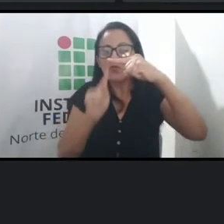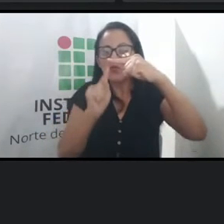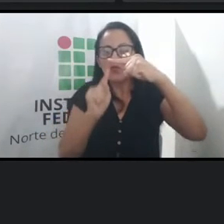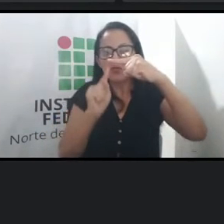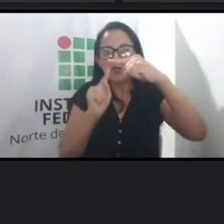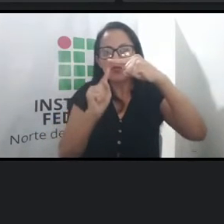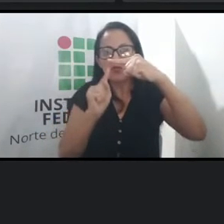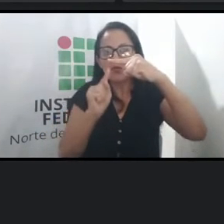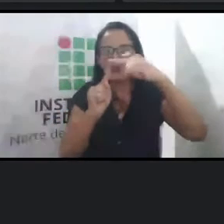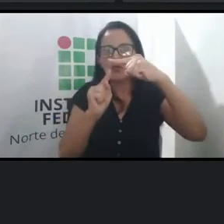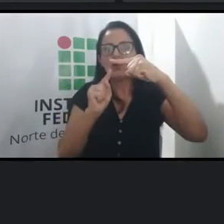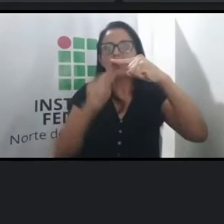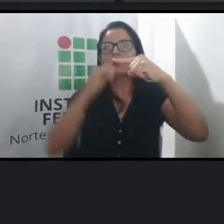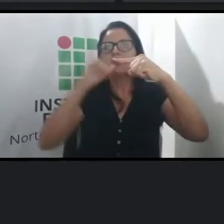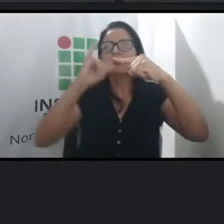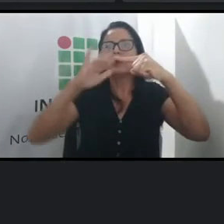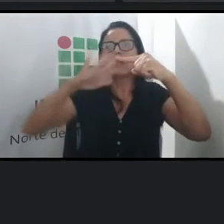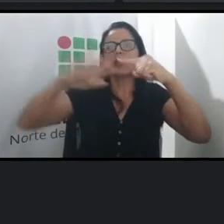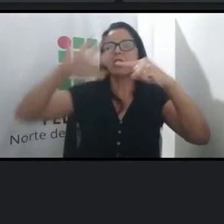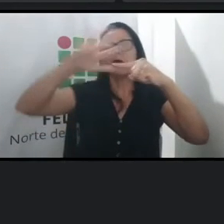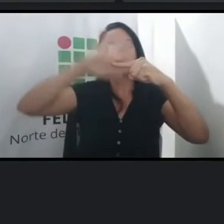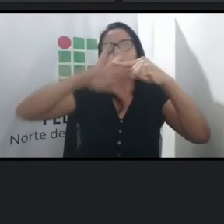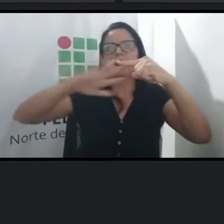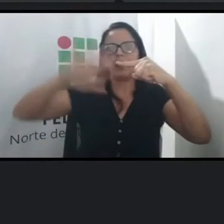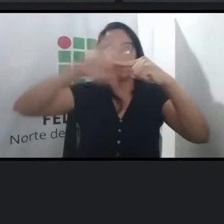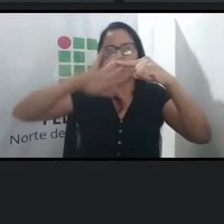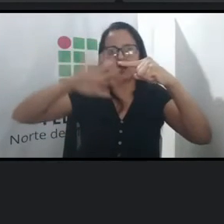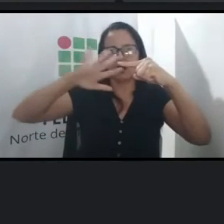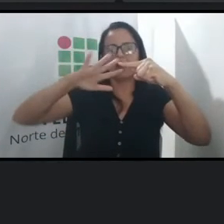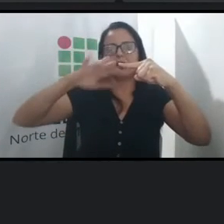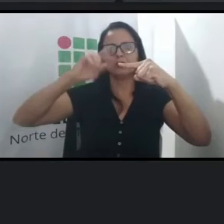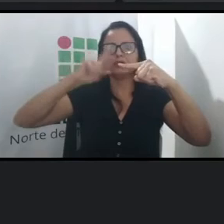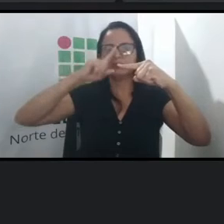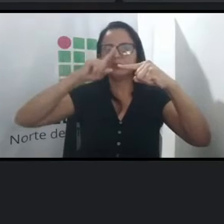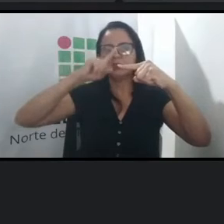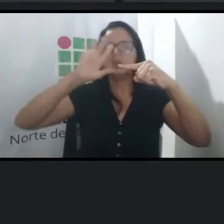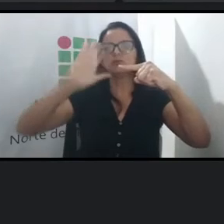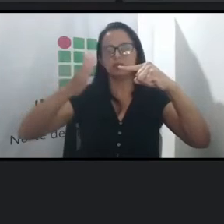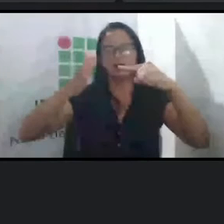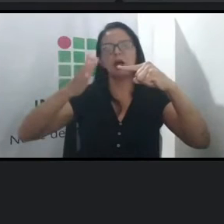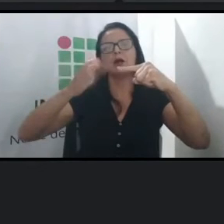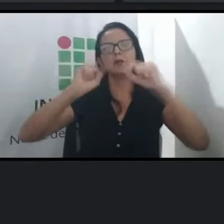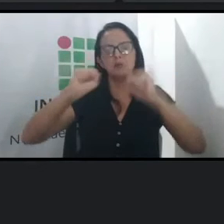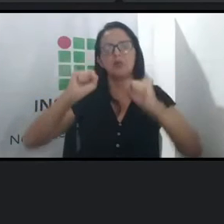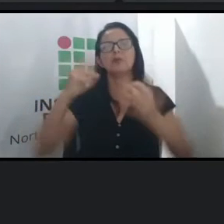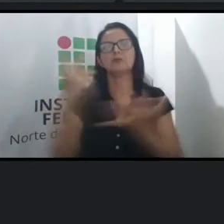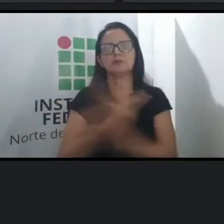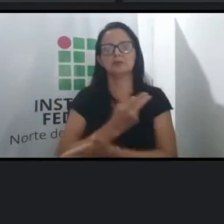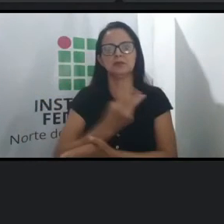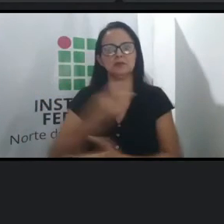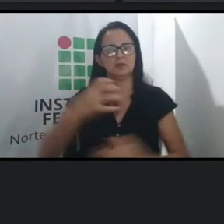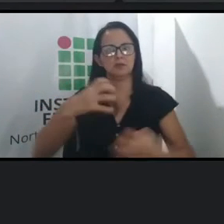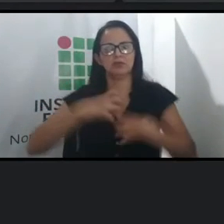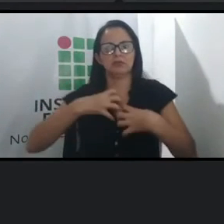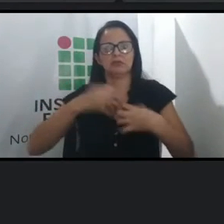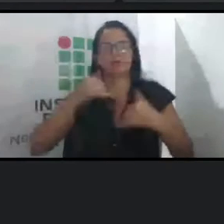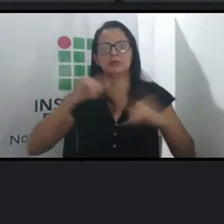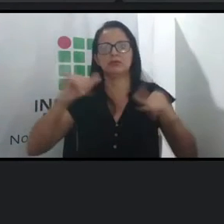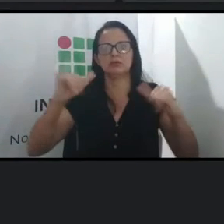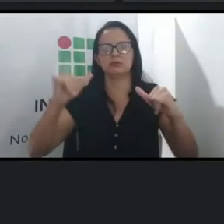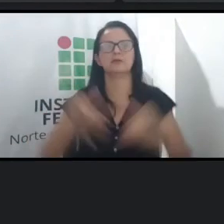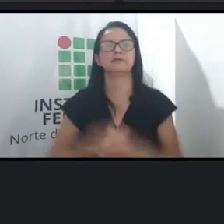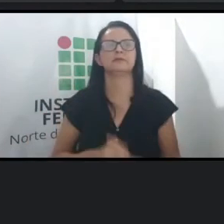ar, porque eu já vou estar dentro da zona de risco e, por consequência, vou sofrer um choque elétrico. Se eu tenho uma haste